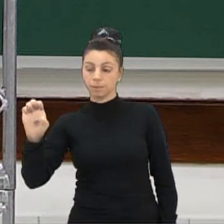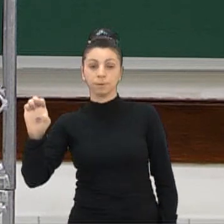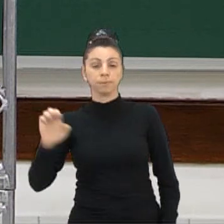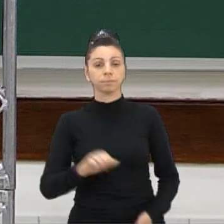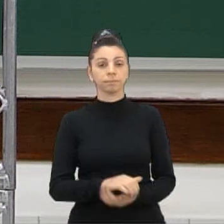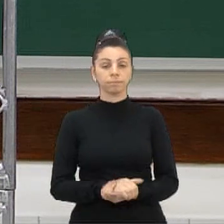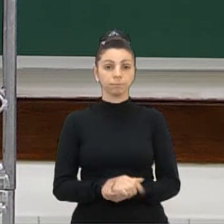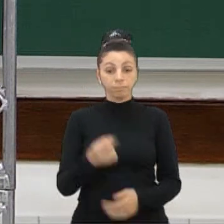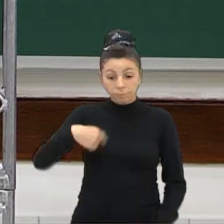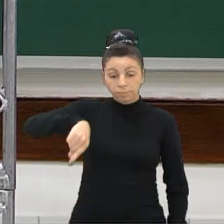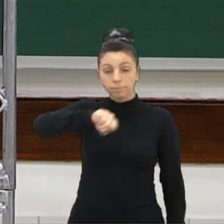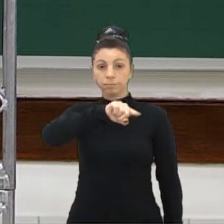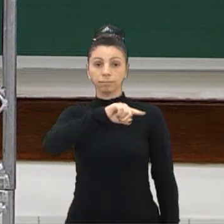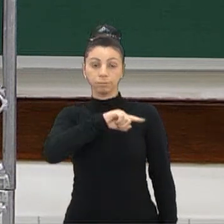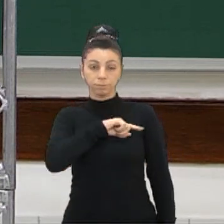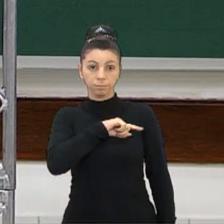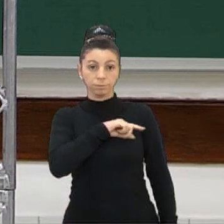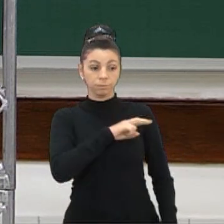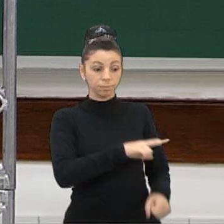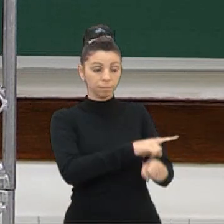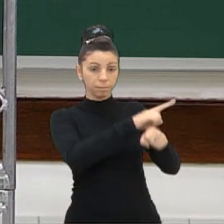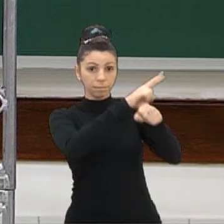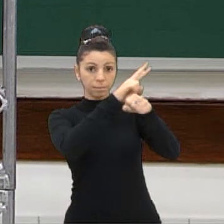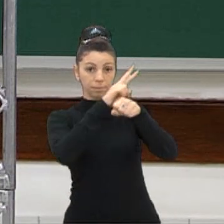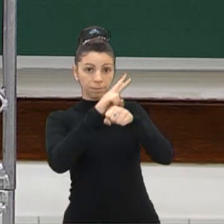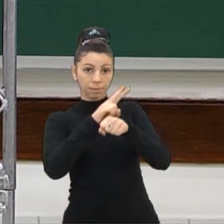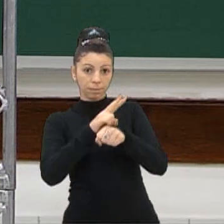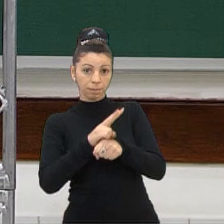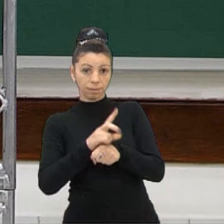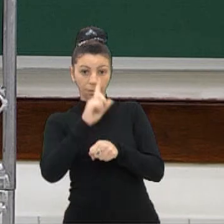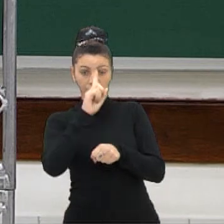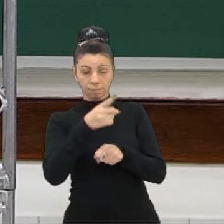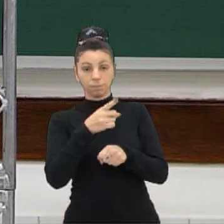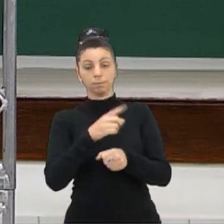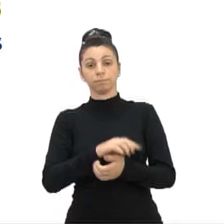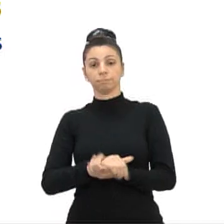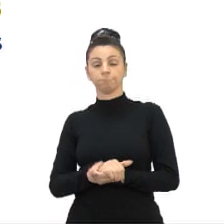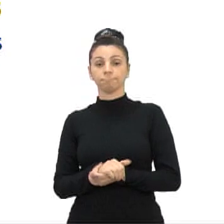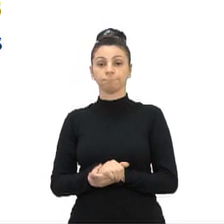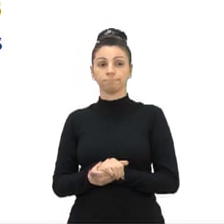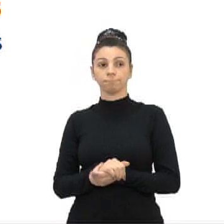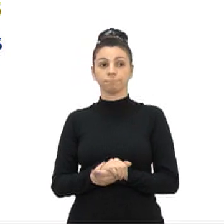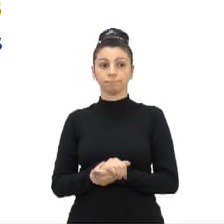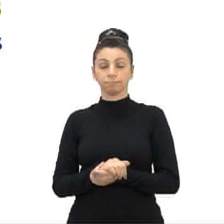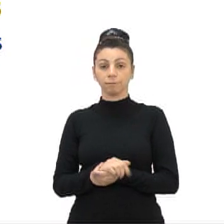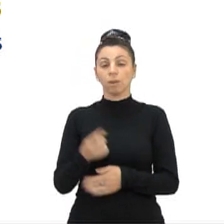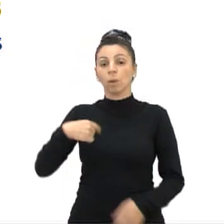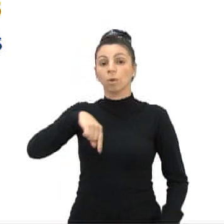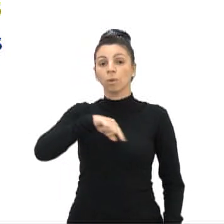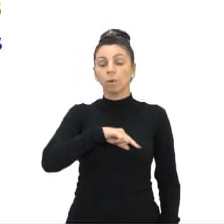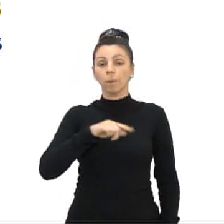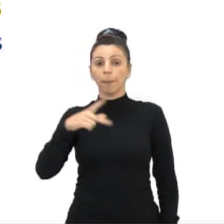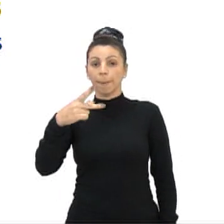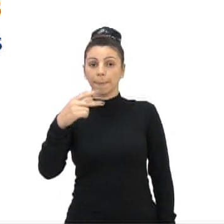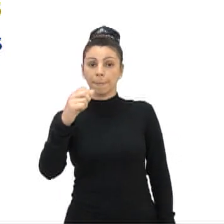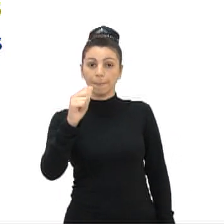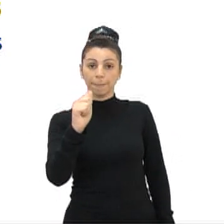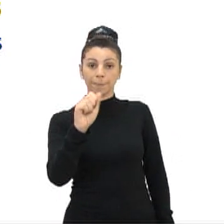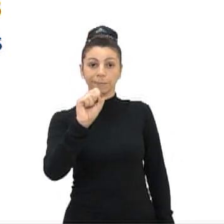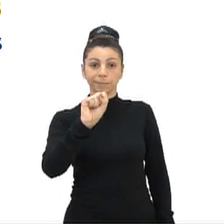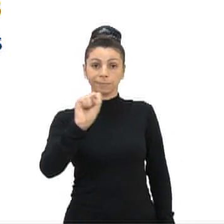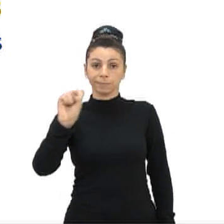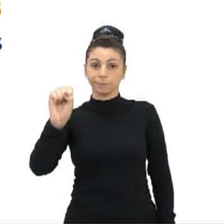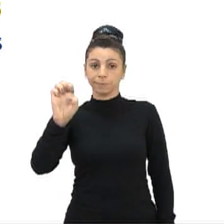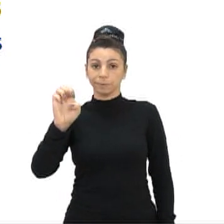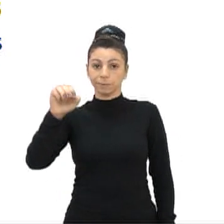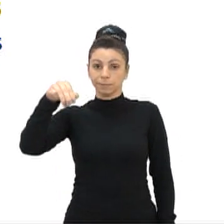o nós, né, e emprestamos na íntegra do modo subjuntivo. Então ficou lá. Que nós passemos, fica passemos nós, no